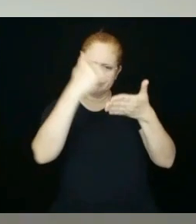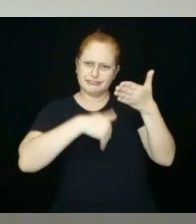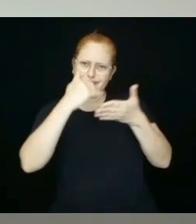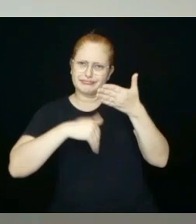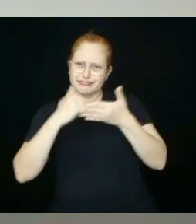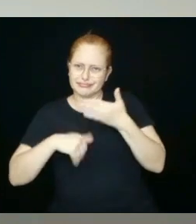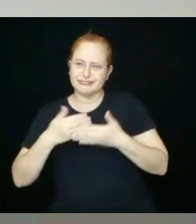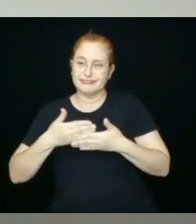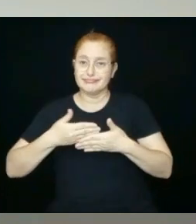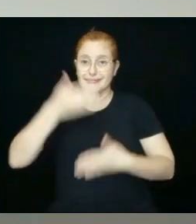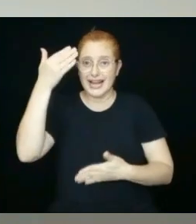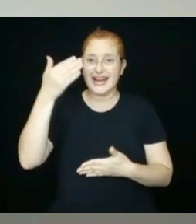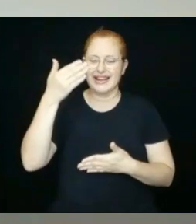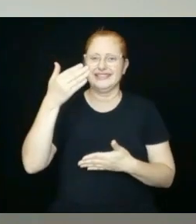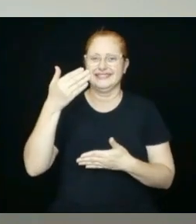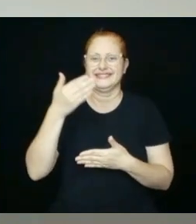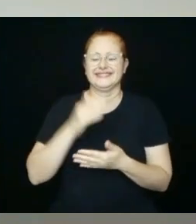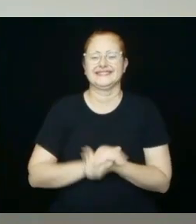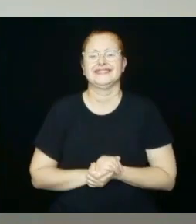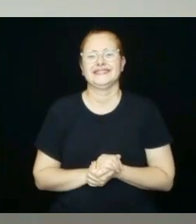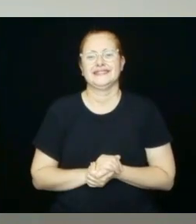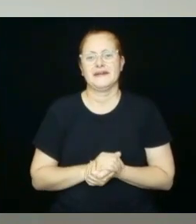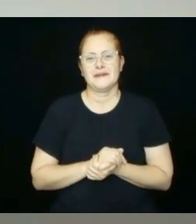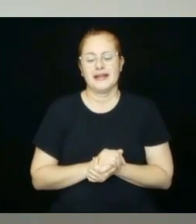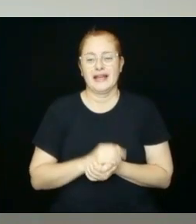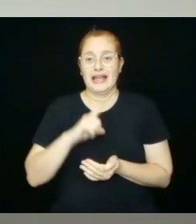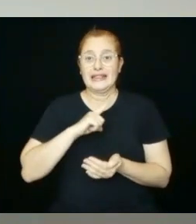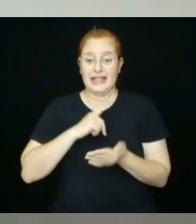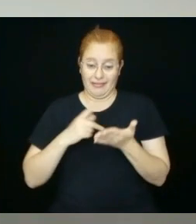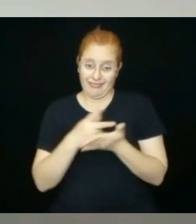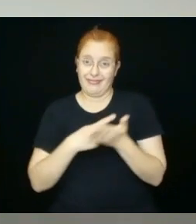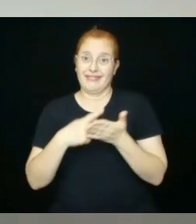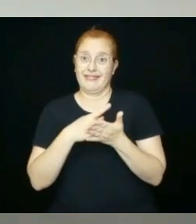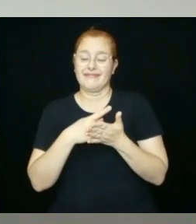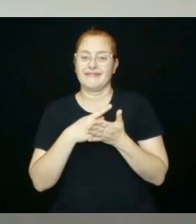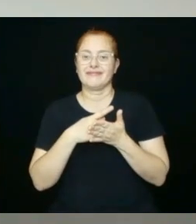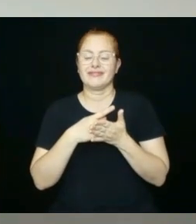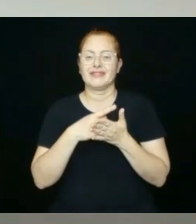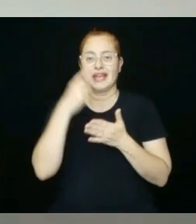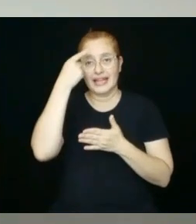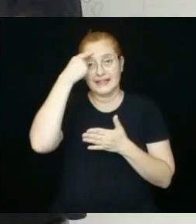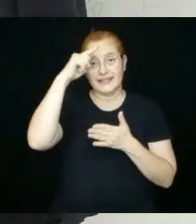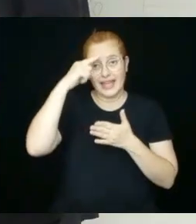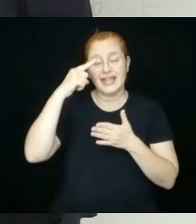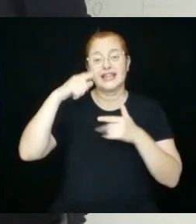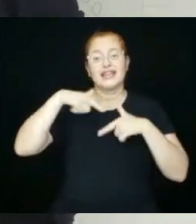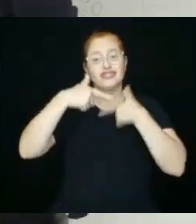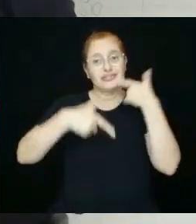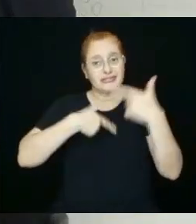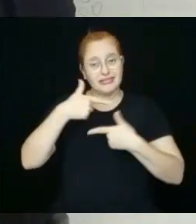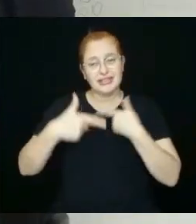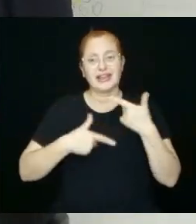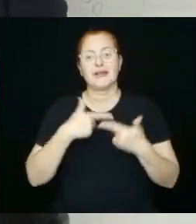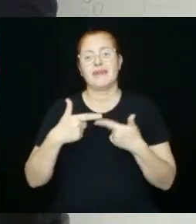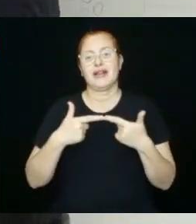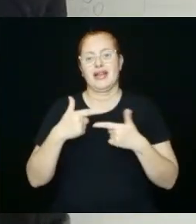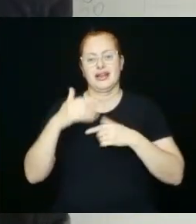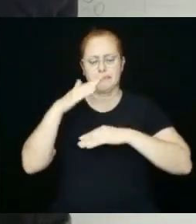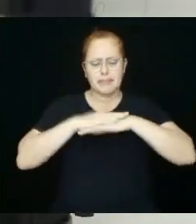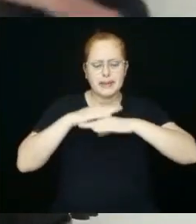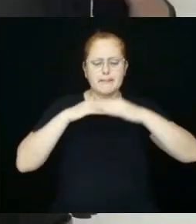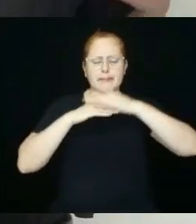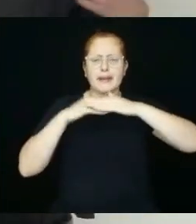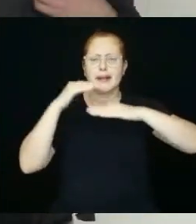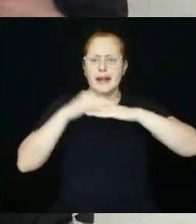fora e aí fizeram o traçado. Exatamente. Essa é uma ideia de trabalhar com camadas a mais, mas também a ideia